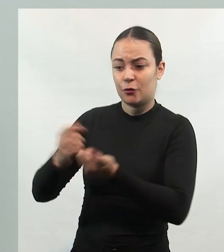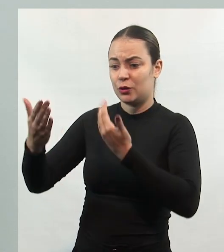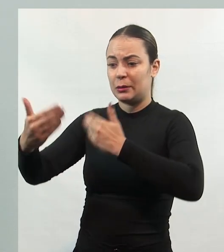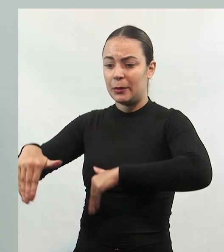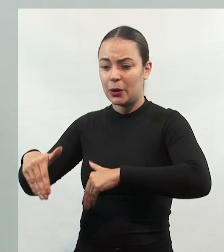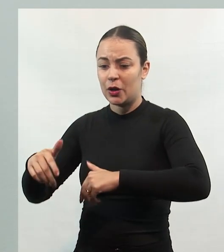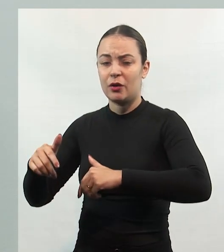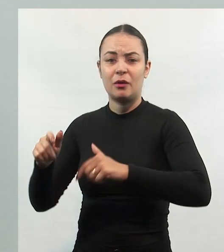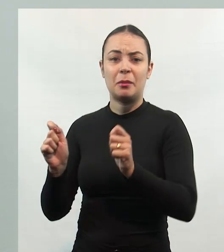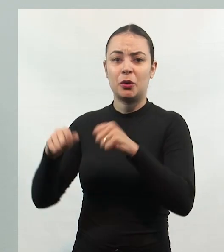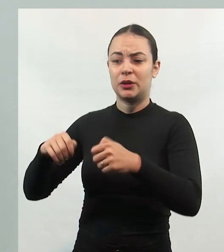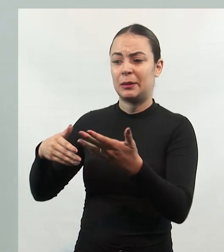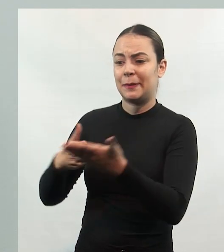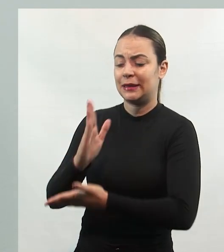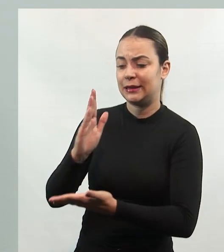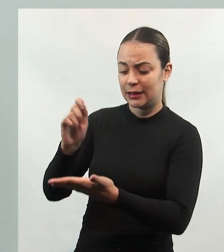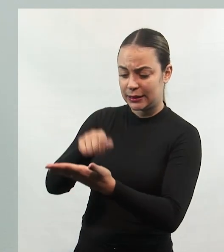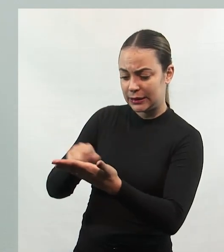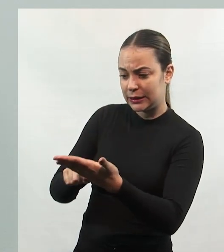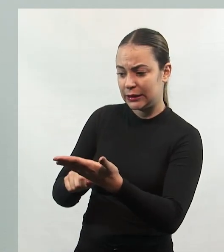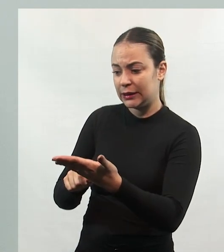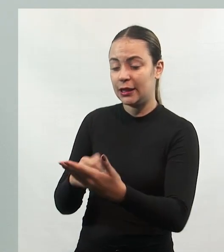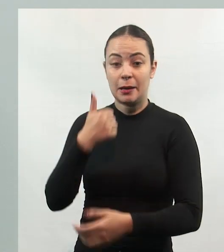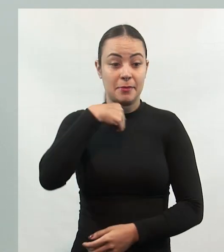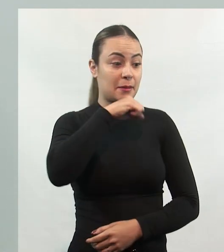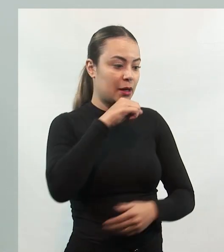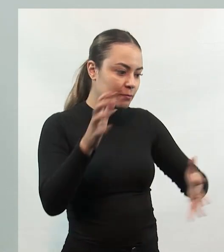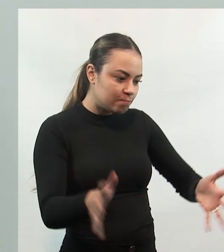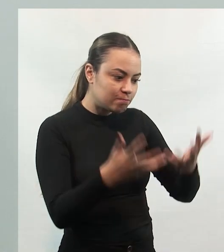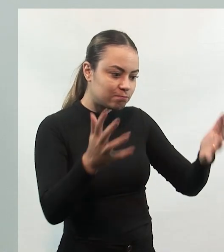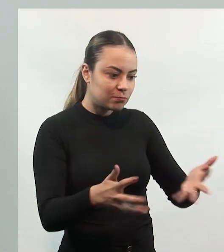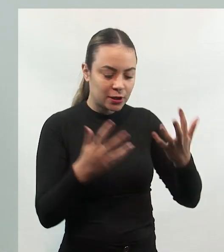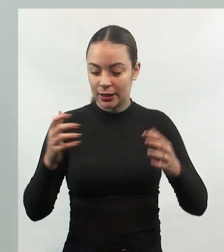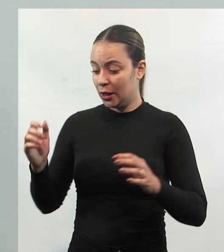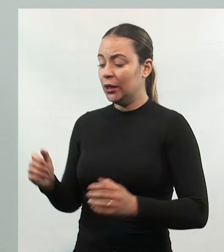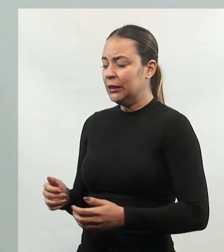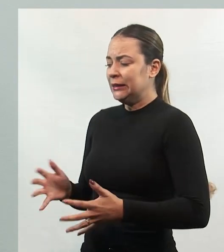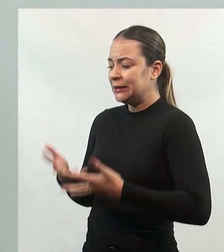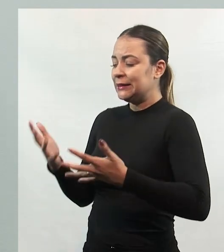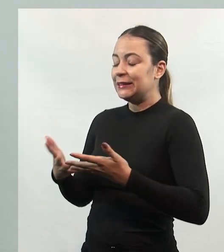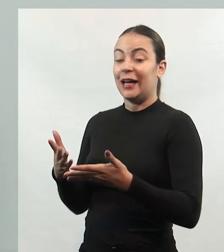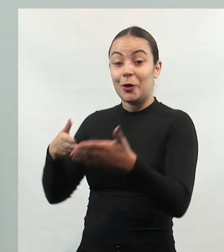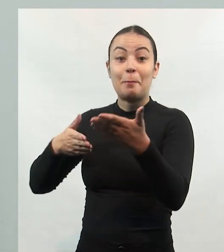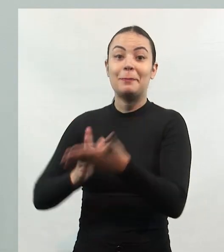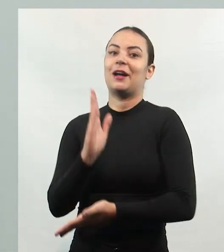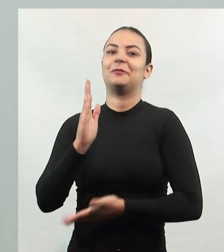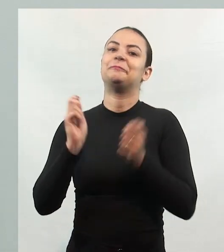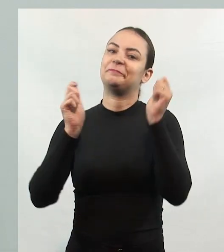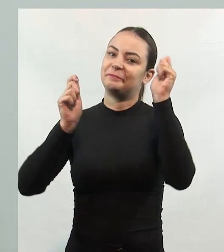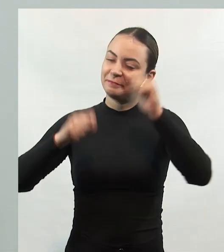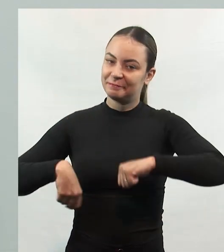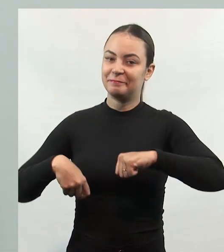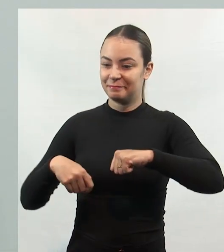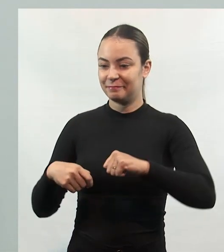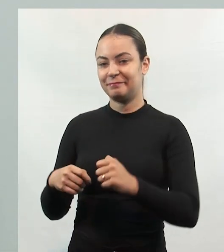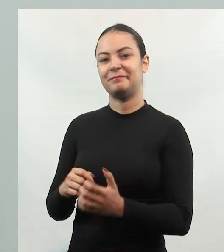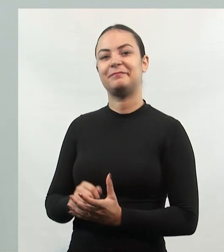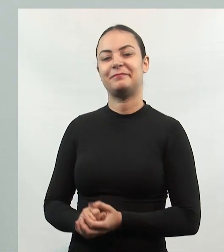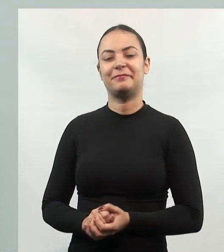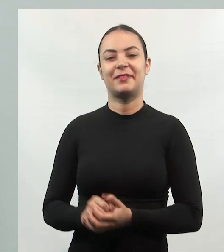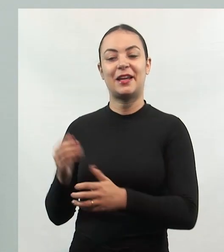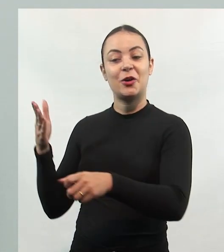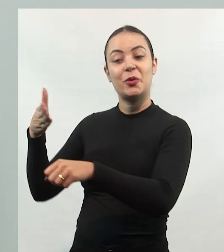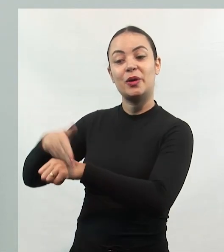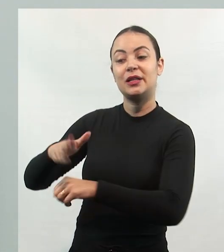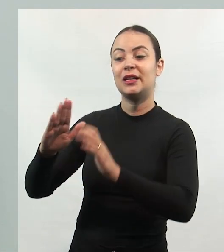fui aprovada, lá fiz assim amizades maravilhosas, entrei com 14 anos para fazer 15 no meio do ano, e